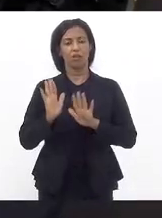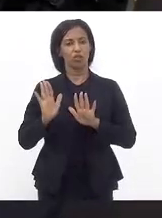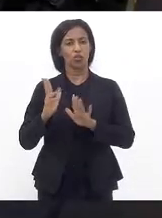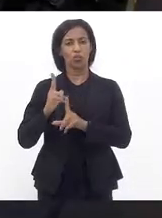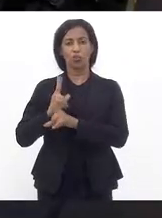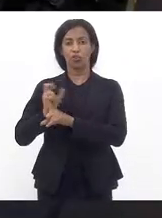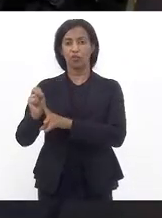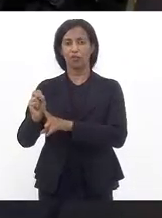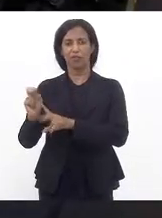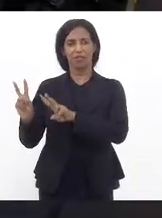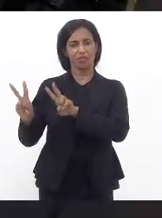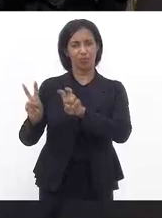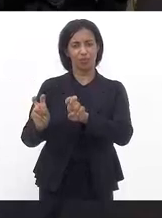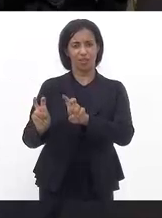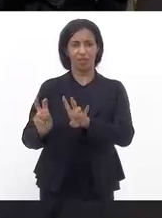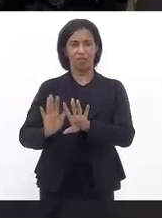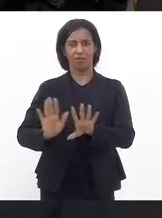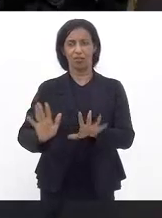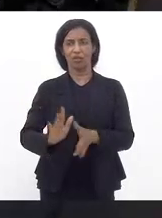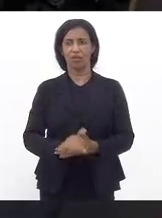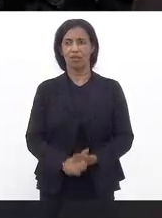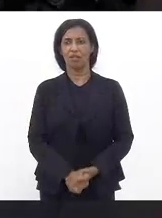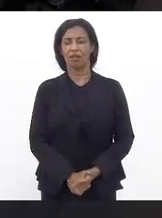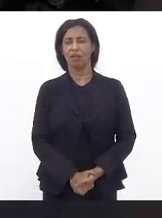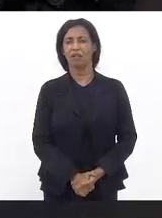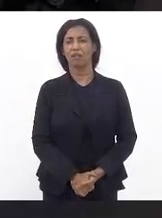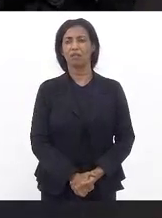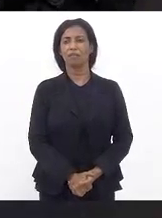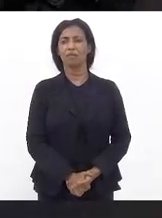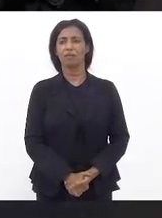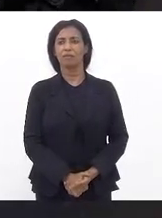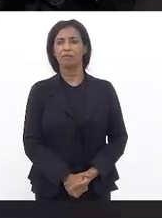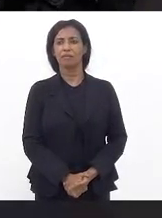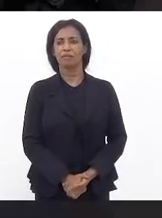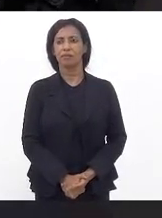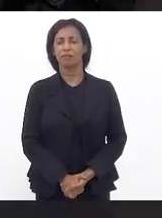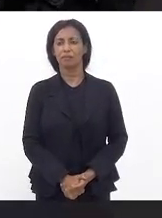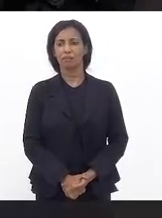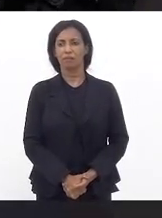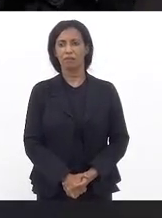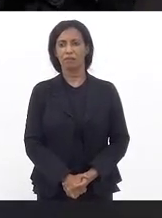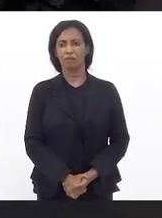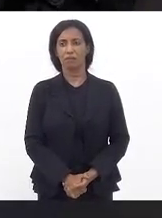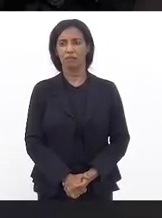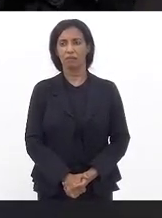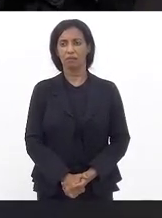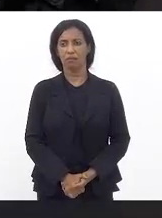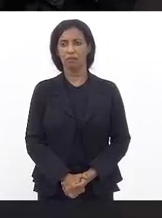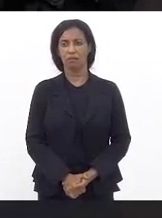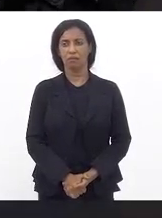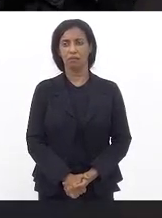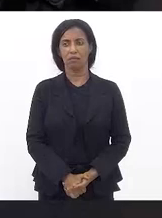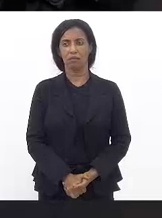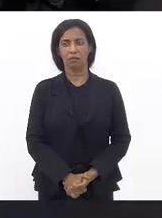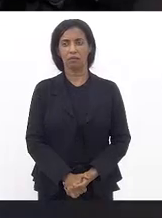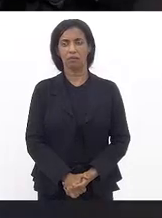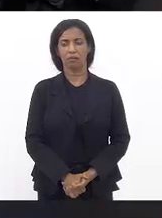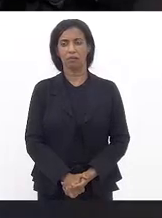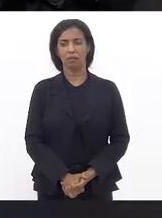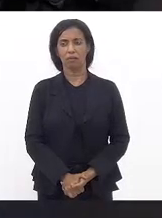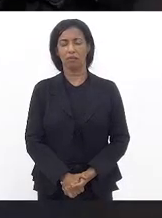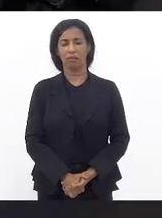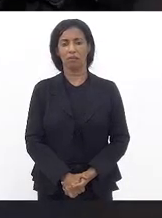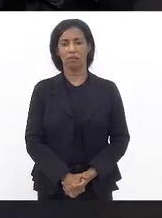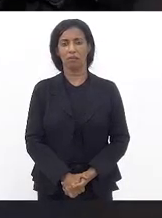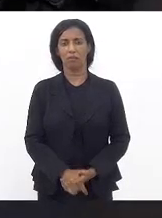Espera aí só um minutinho Vert aceita pera aí pera aí aceita não eu estou conduzindo a